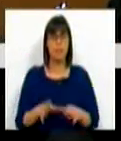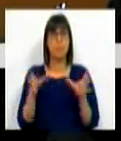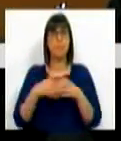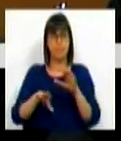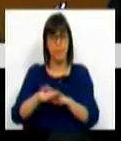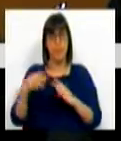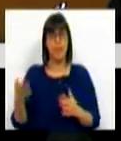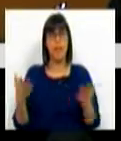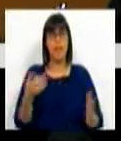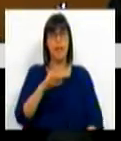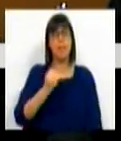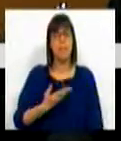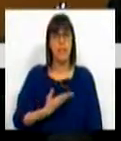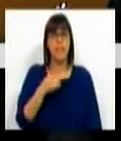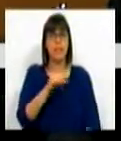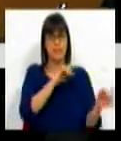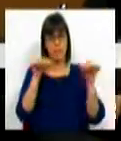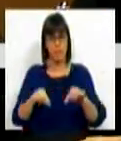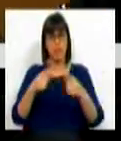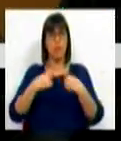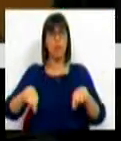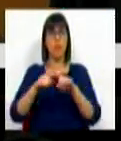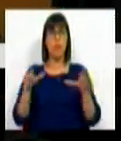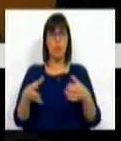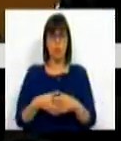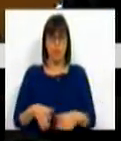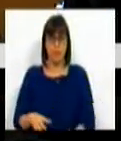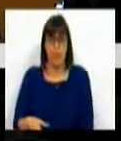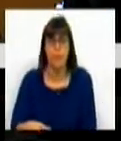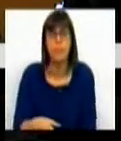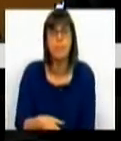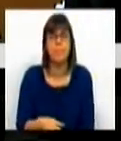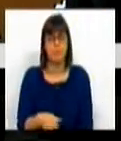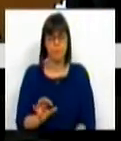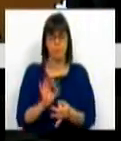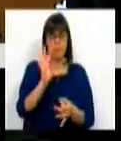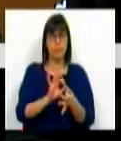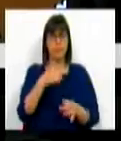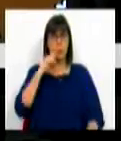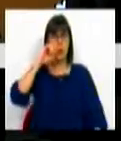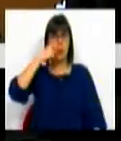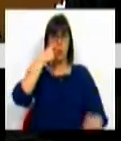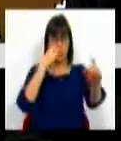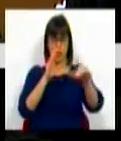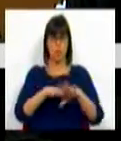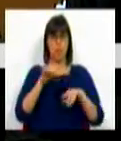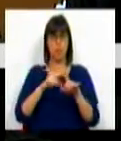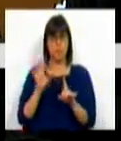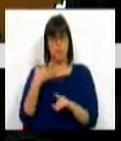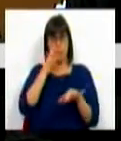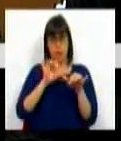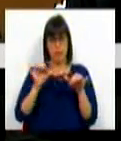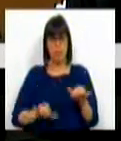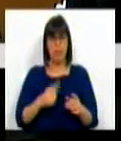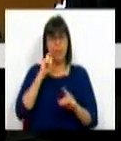bancadas da direita, nomeadamente o PSD, chegaram aqui hoje a esta comissão lançando uma série de suspeições. Aliás, foi assim, por isso que se pautou exatamente a primeira